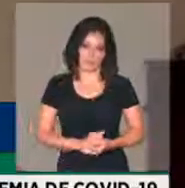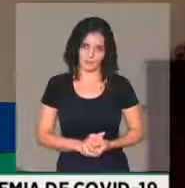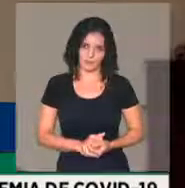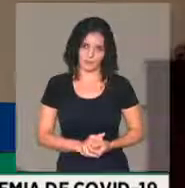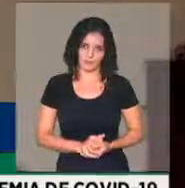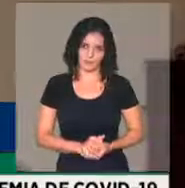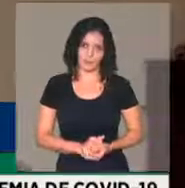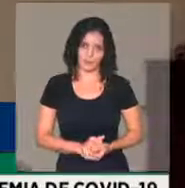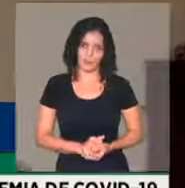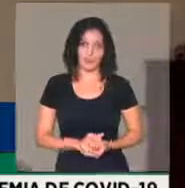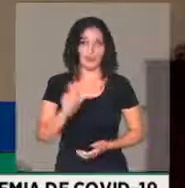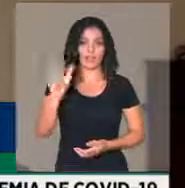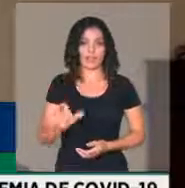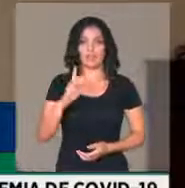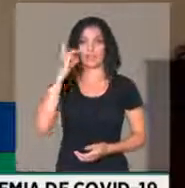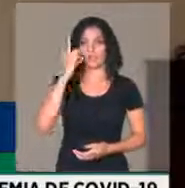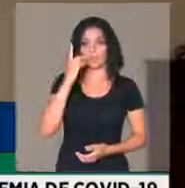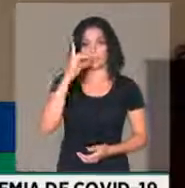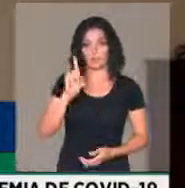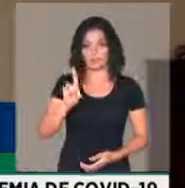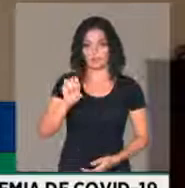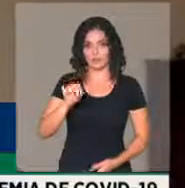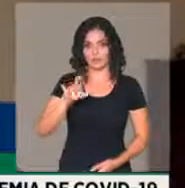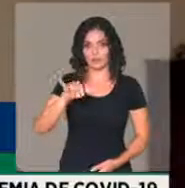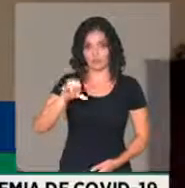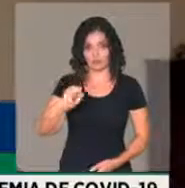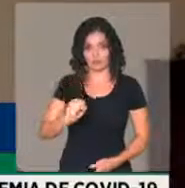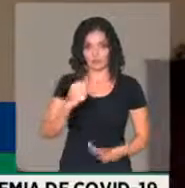minutos restantes ao deputado Denis Bezerra, cujo